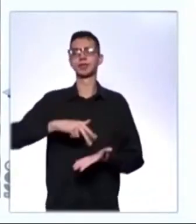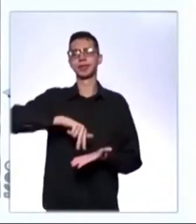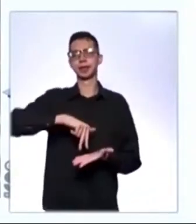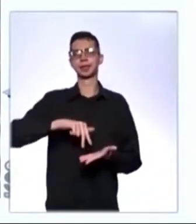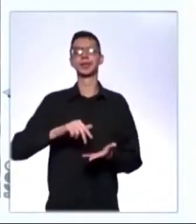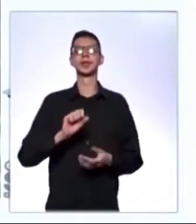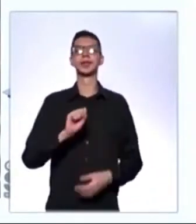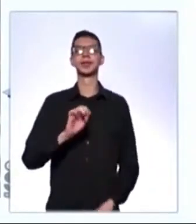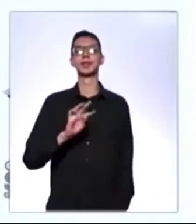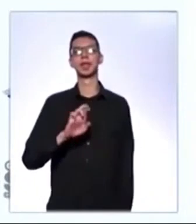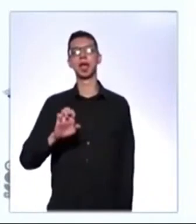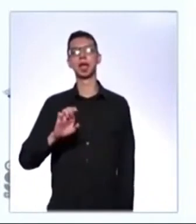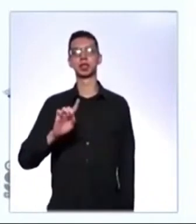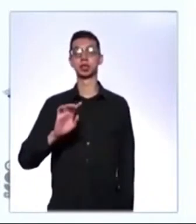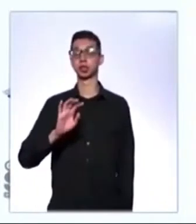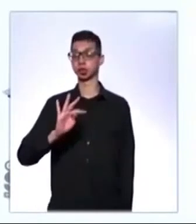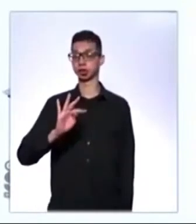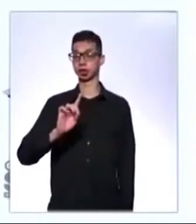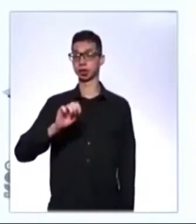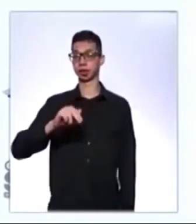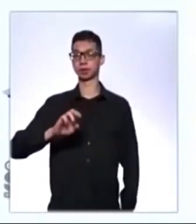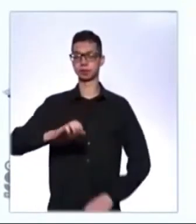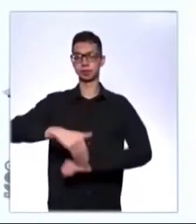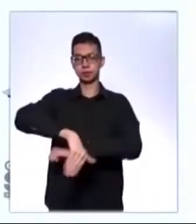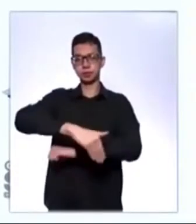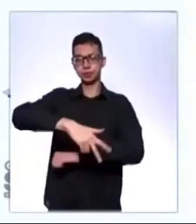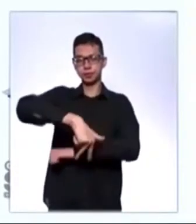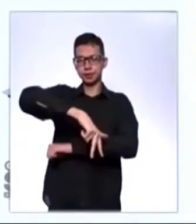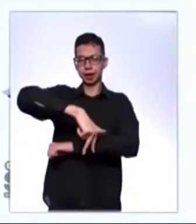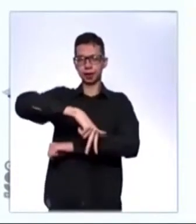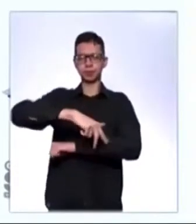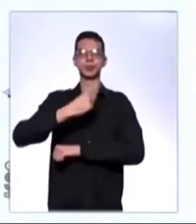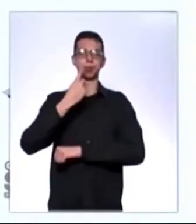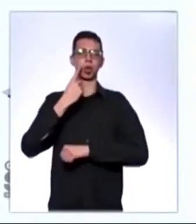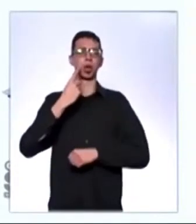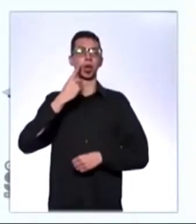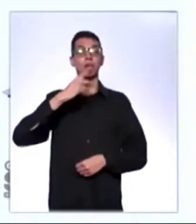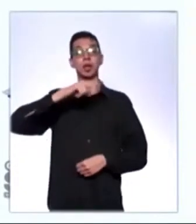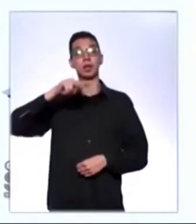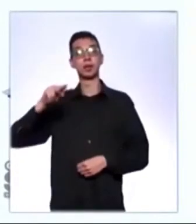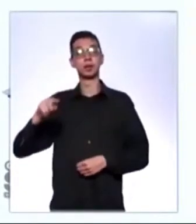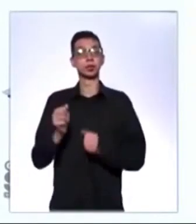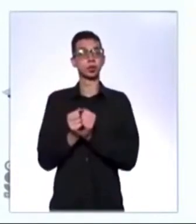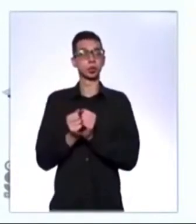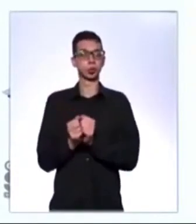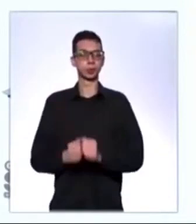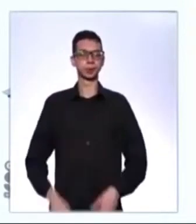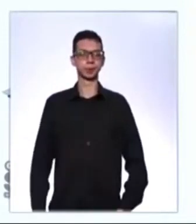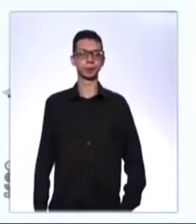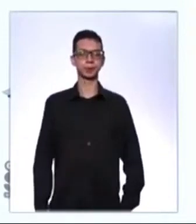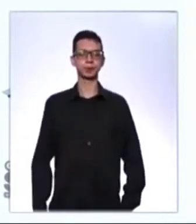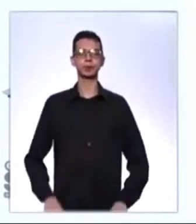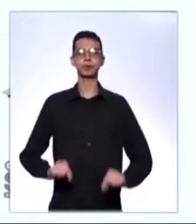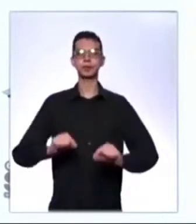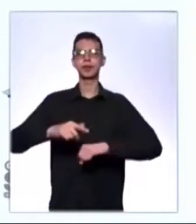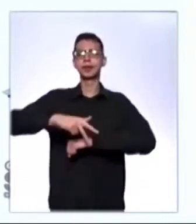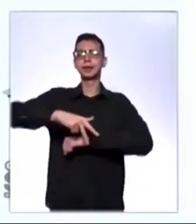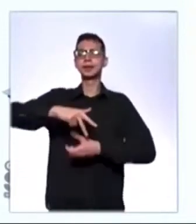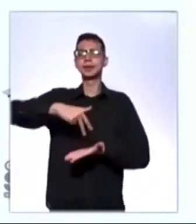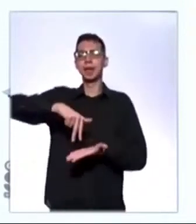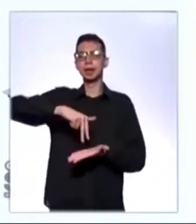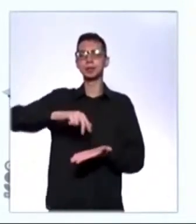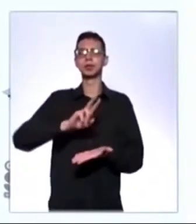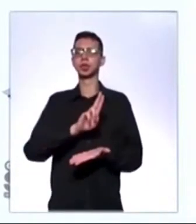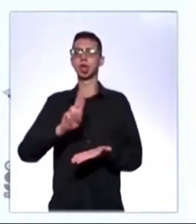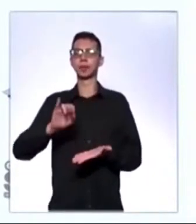dance mais, né? Então, lá, vamos ver uma questão? Vamos ler juntos? A dança, improvisação, é considerada pelos estudiosos